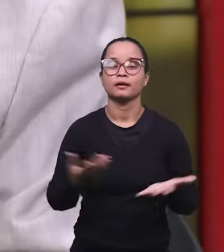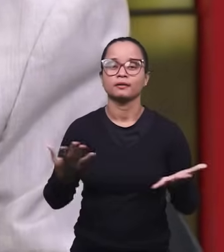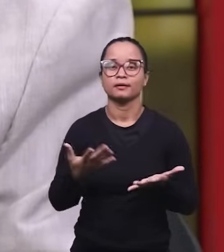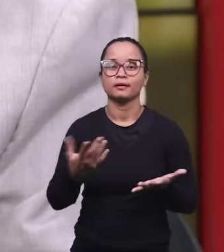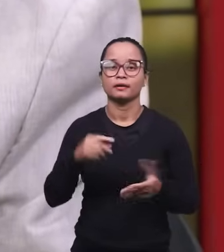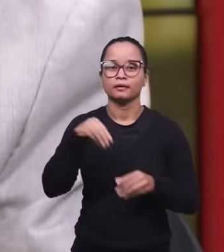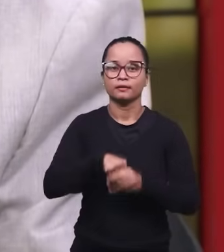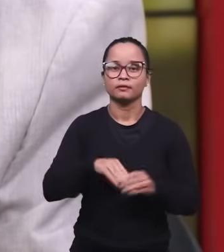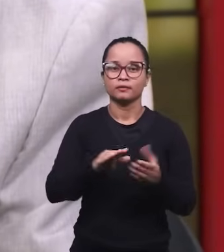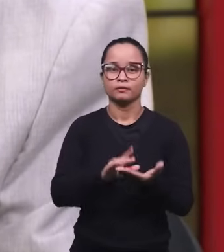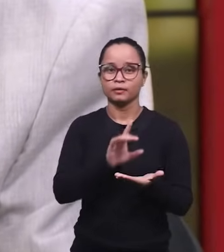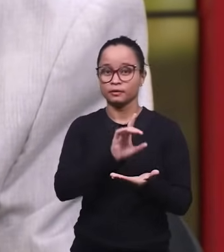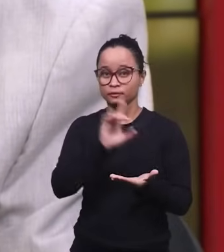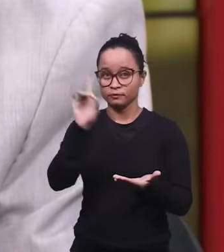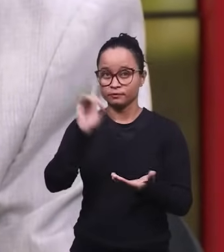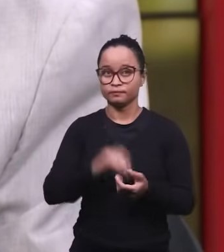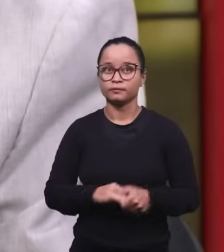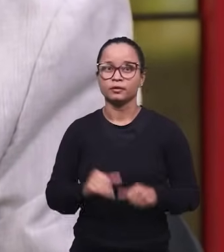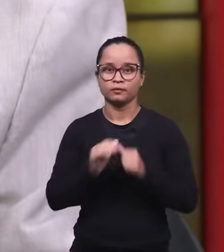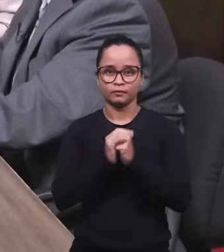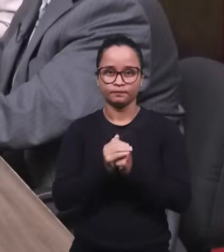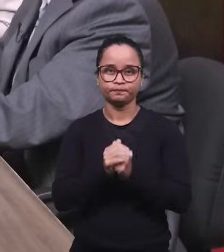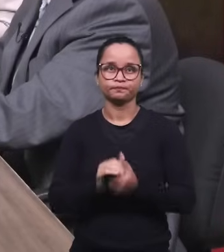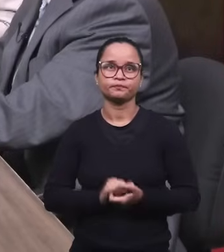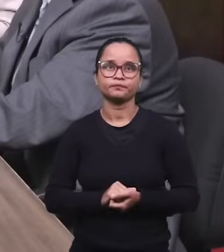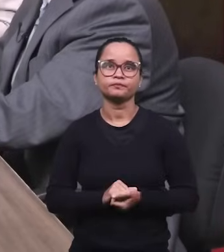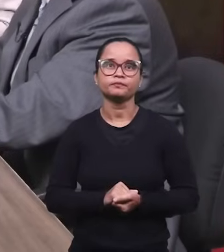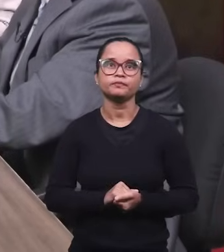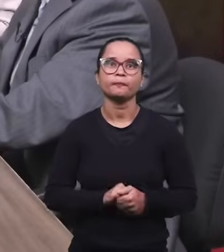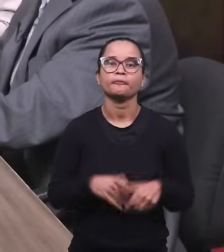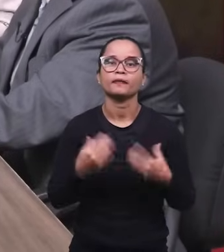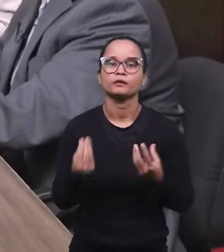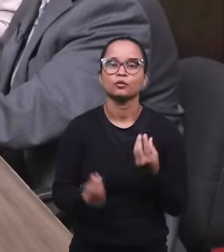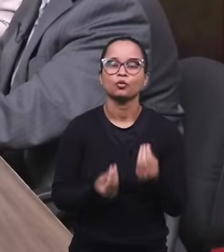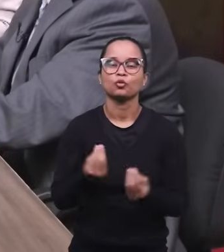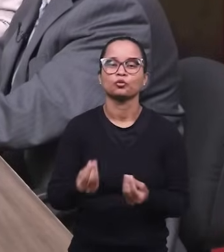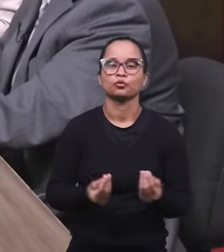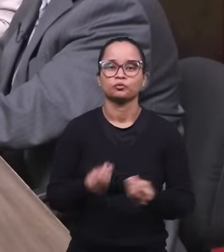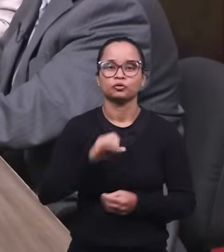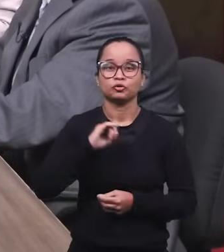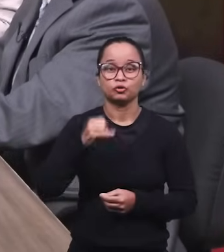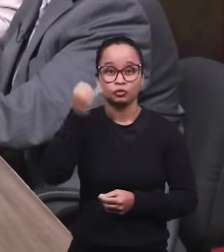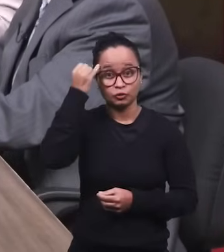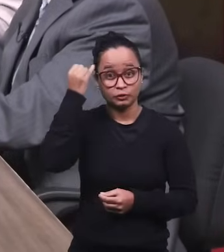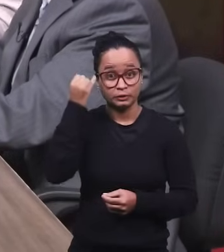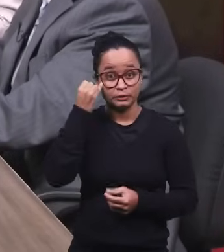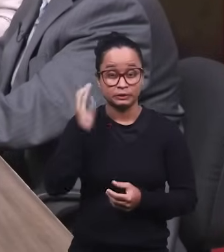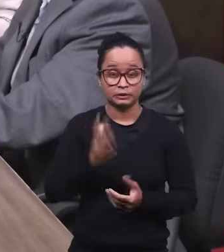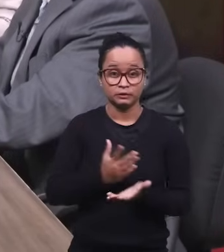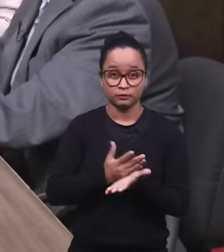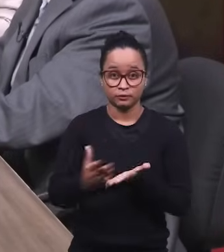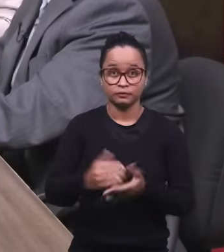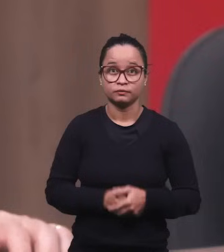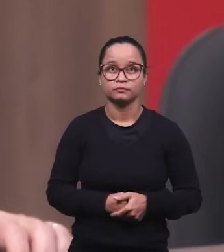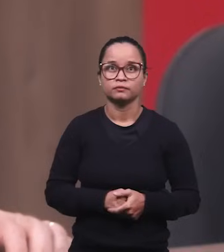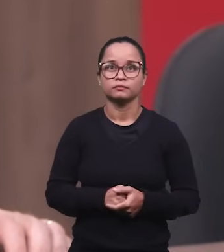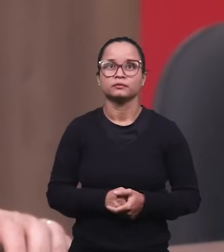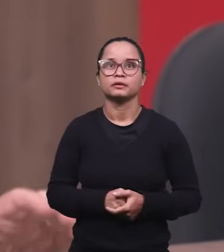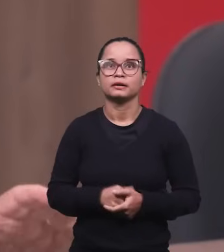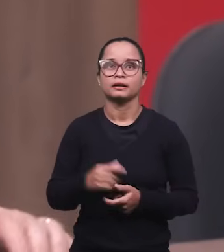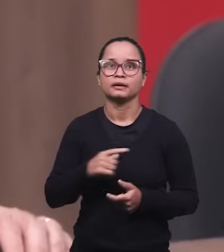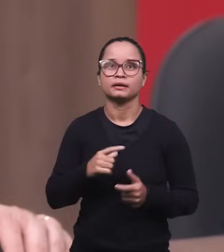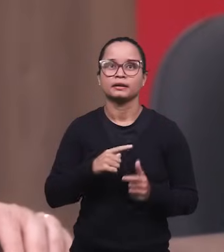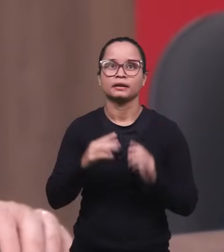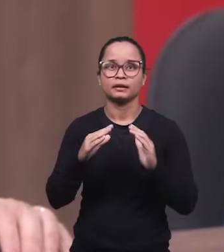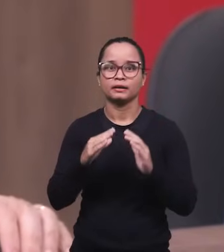bíblico registrado na palavra do Senhor. Amém. Como o Josias já deu a introdução, o tema é